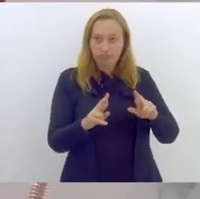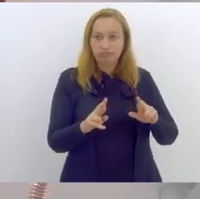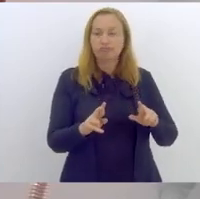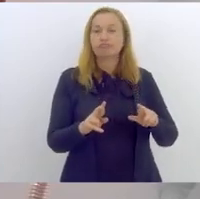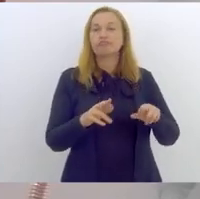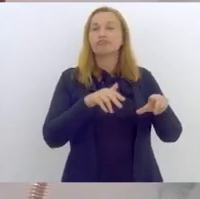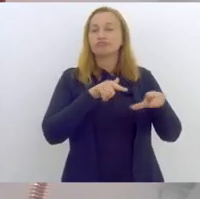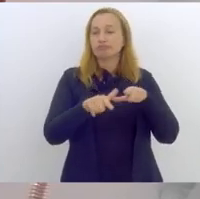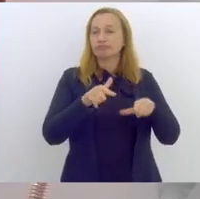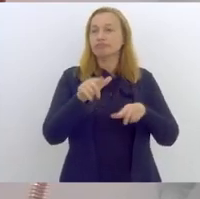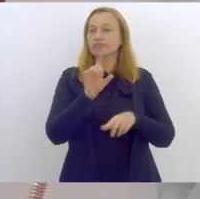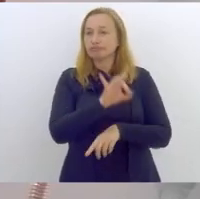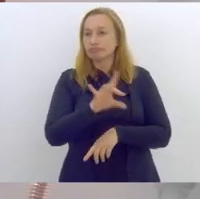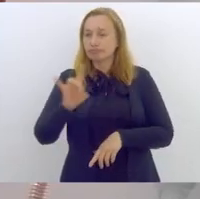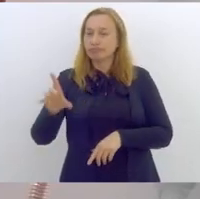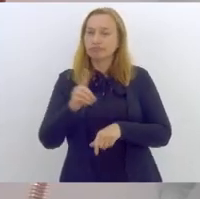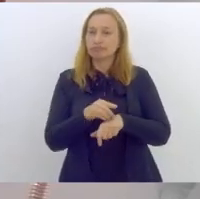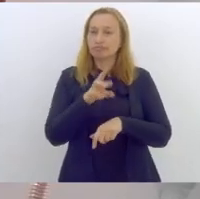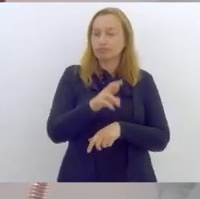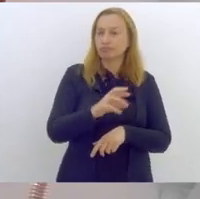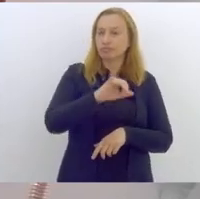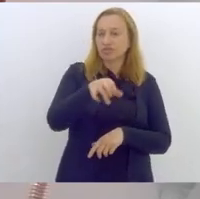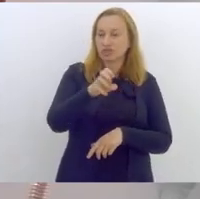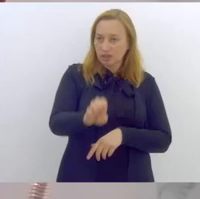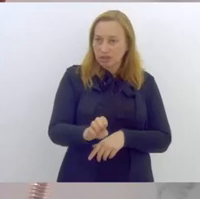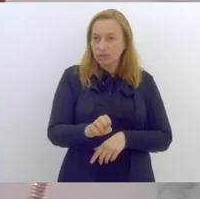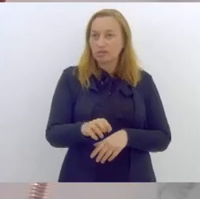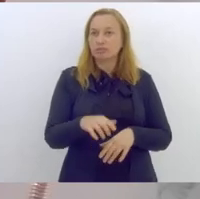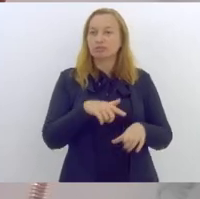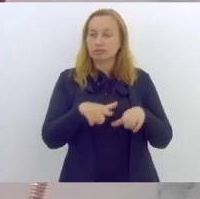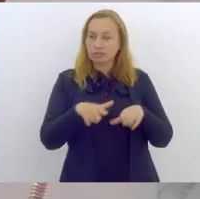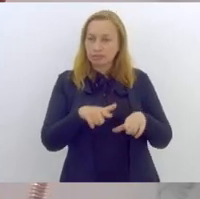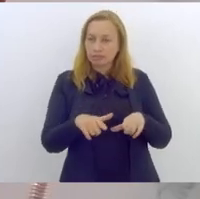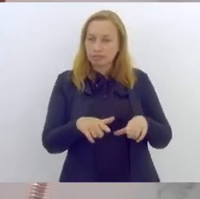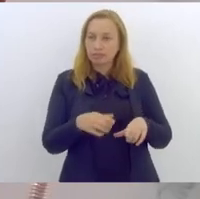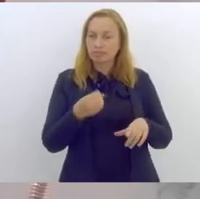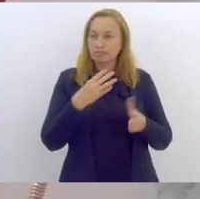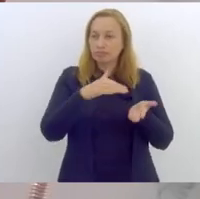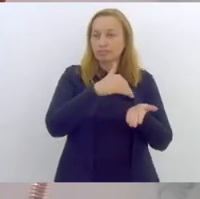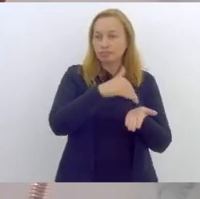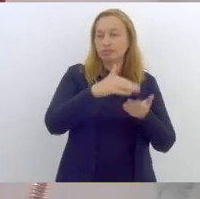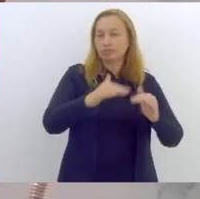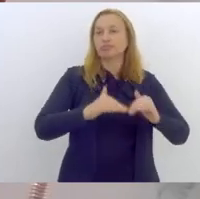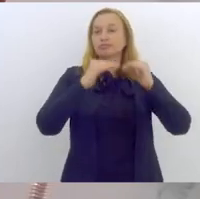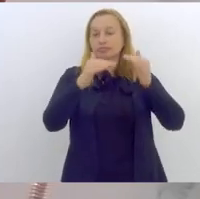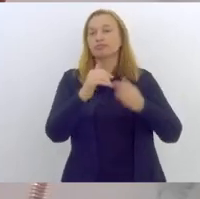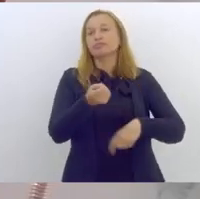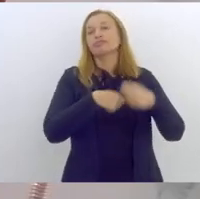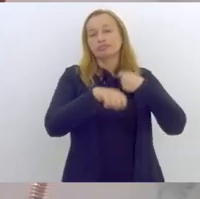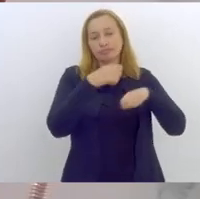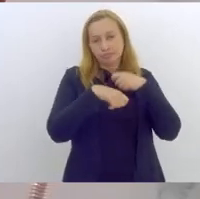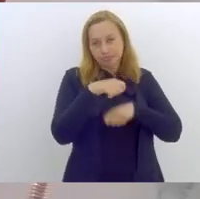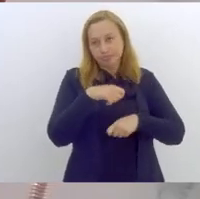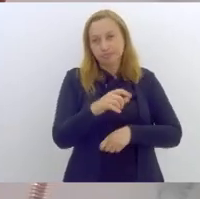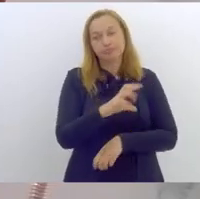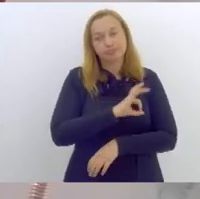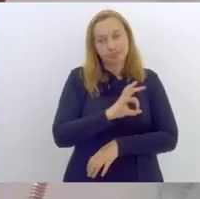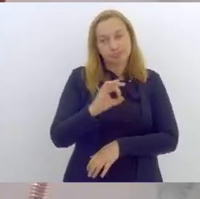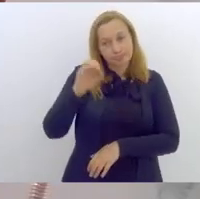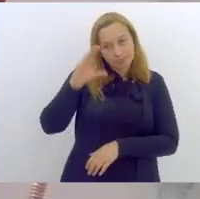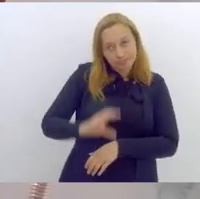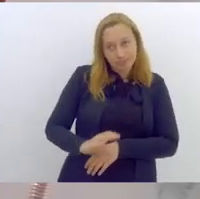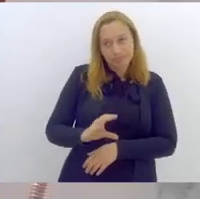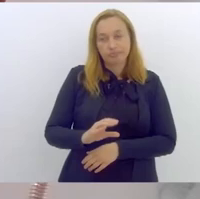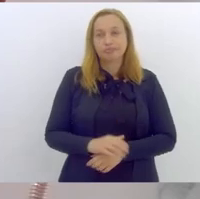dias dos cargos de cada um sobretudo Doutor Jansen uma missão muito Nobre de ser um subsecretário administrativo da Polícia Civil portanto está